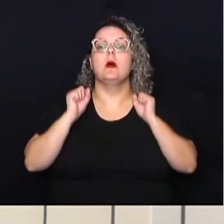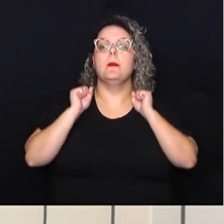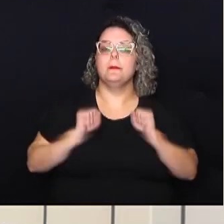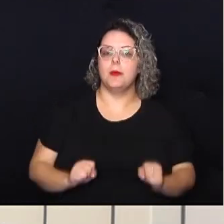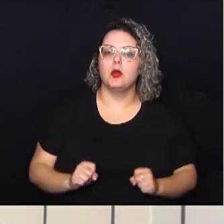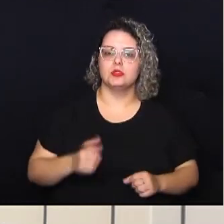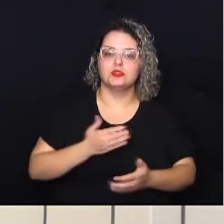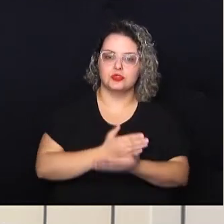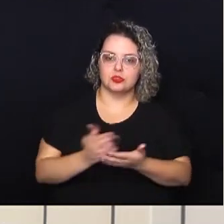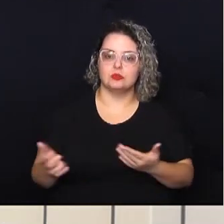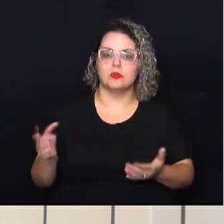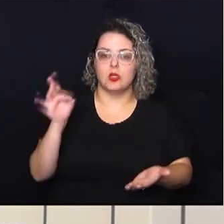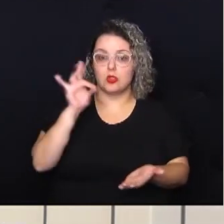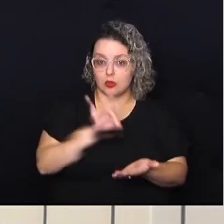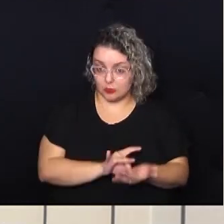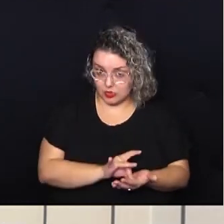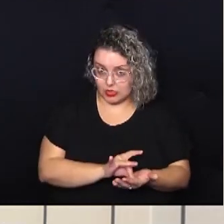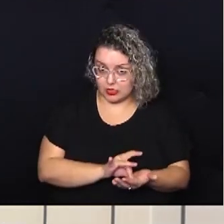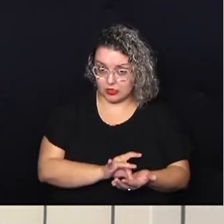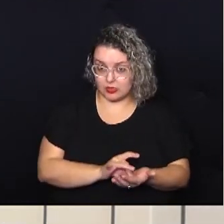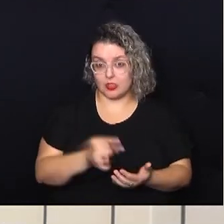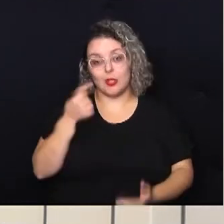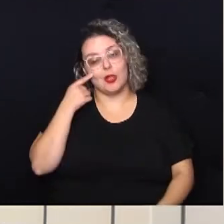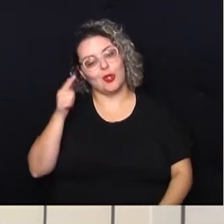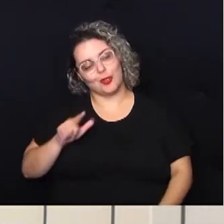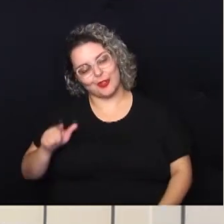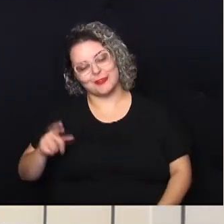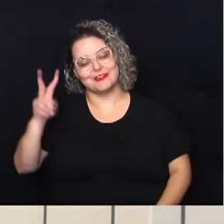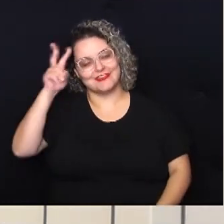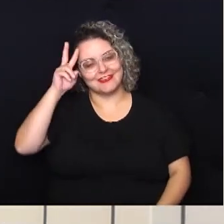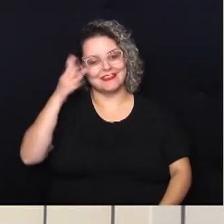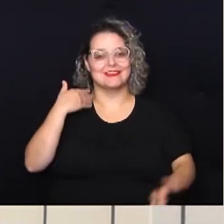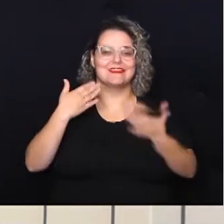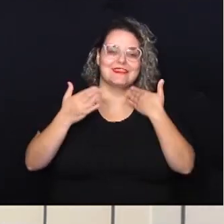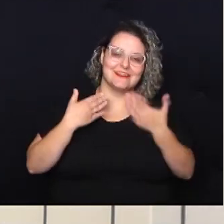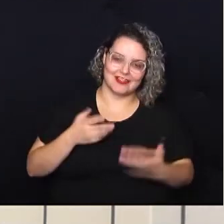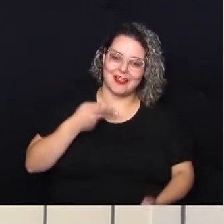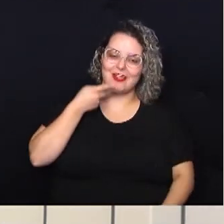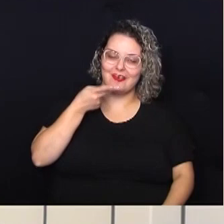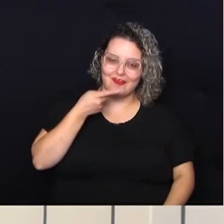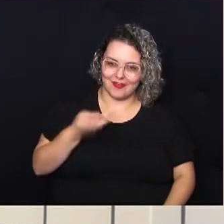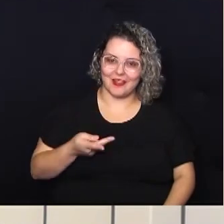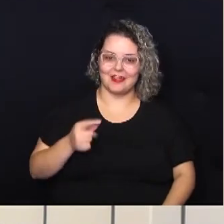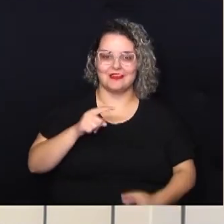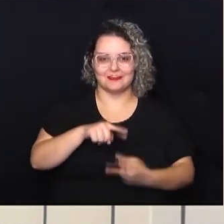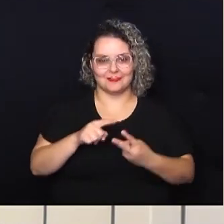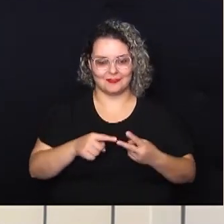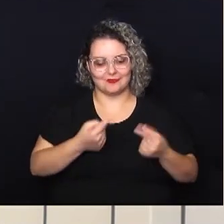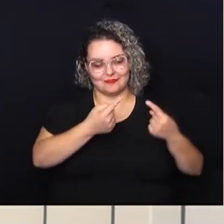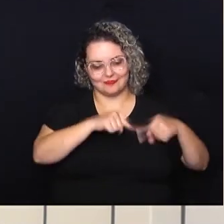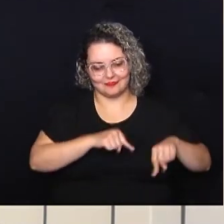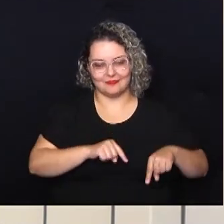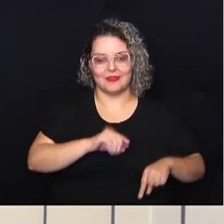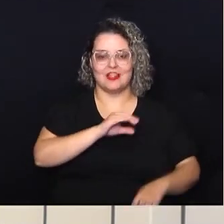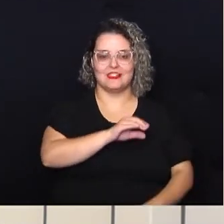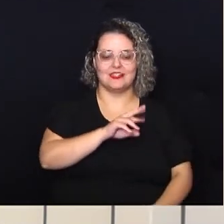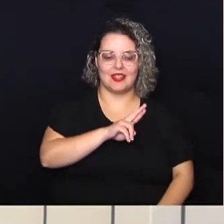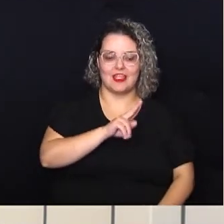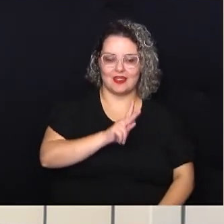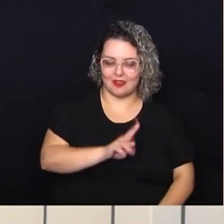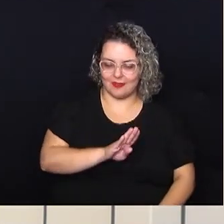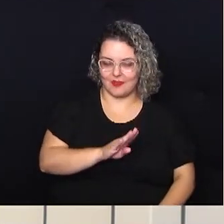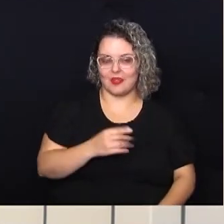partida como titulares. Claro que na segunda-feira a gente conta a história das 2 partidas, CRB contra a Ponte